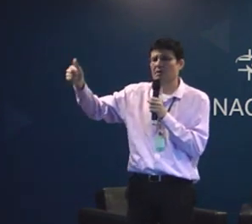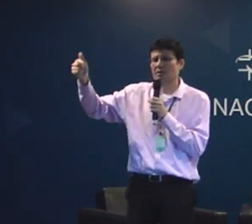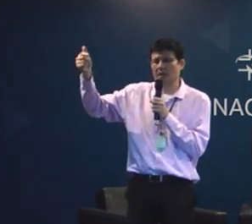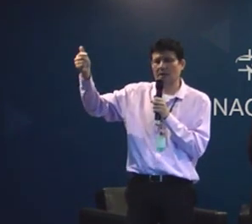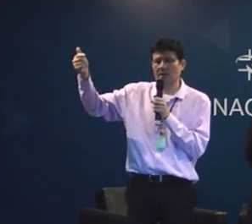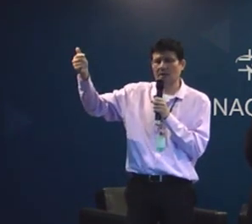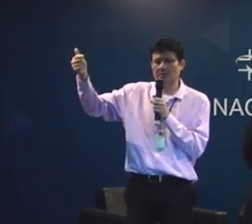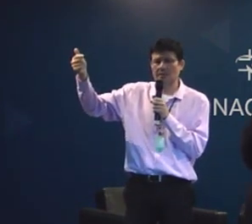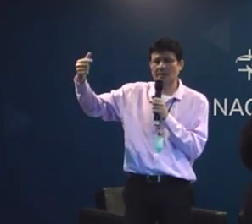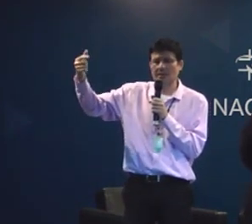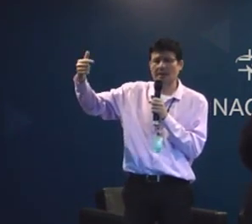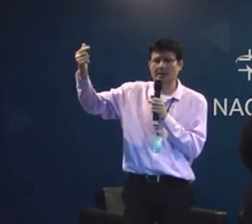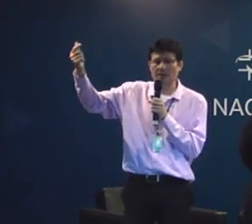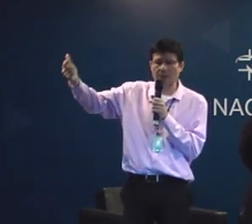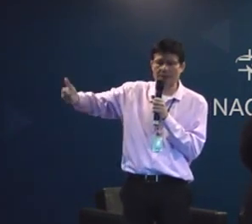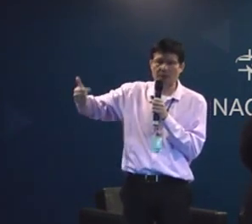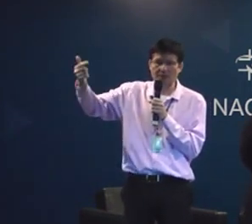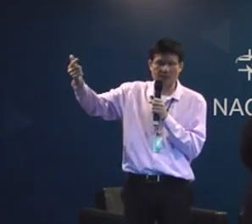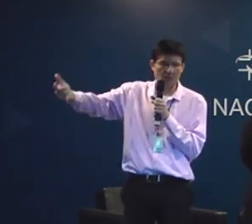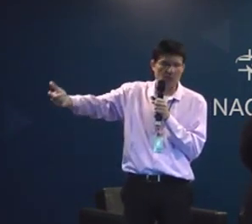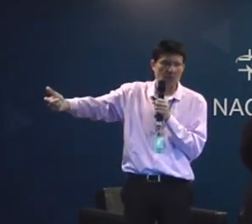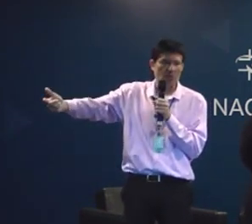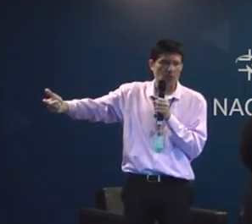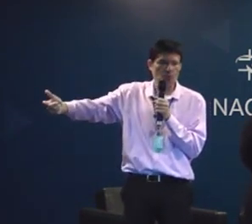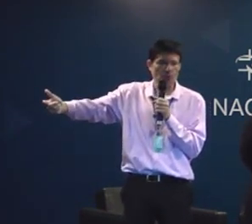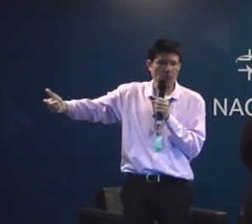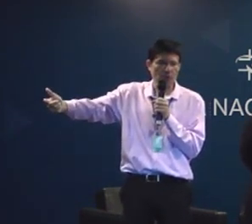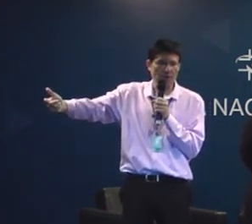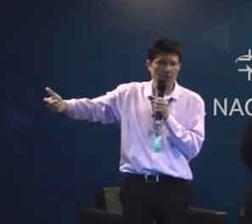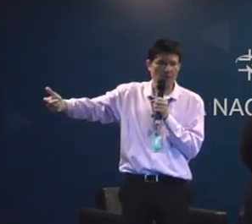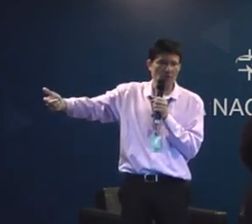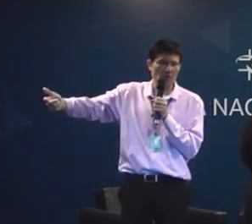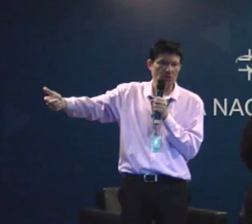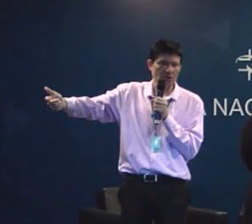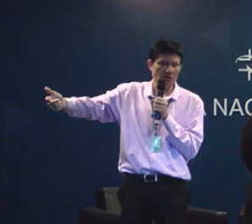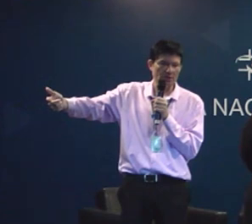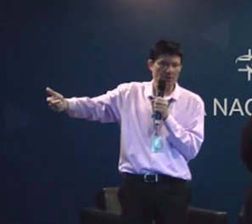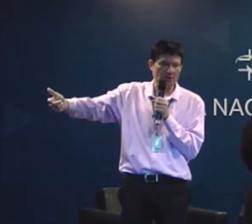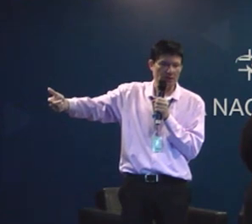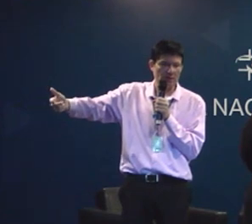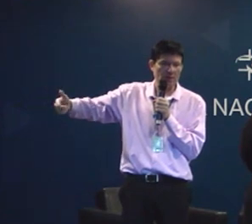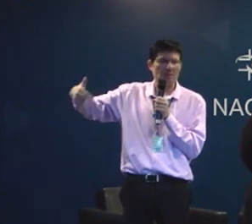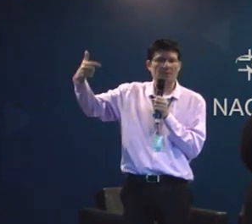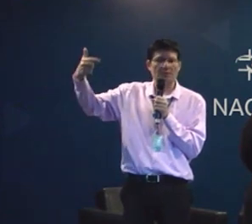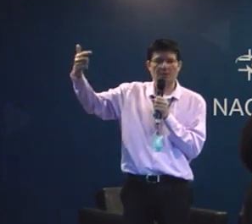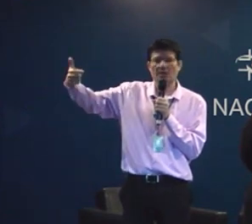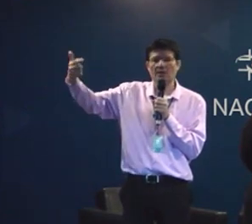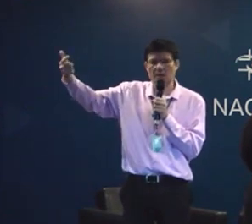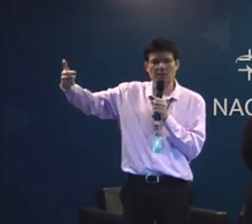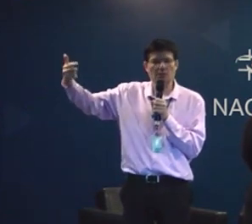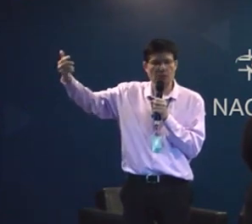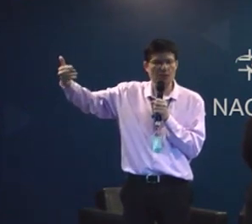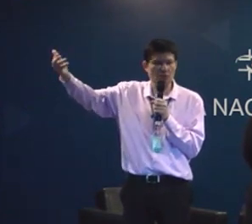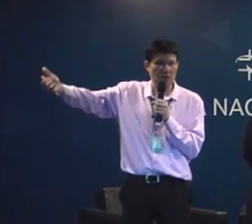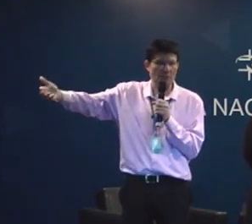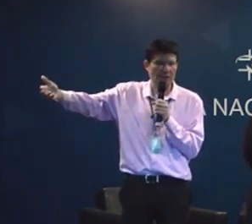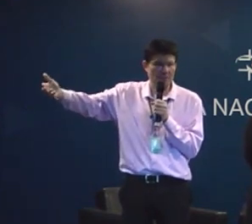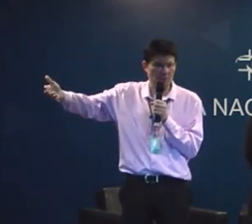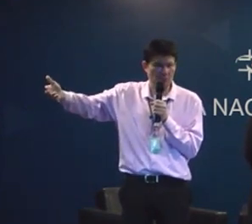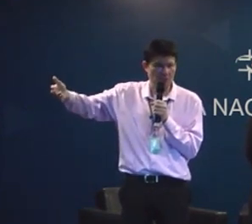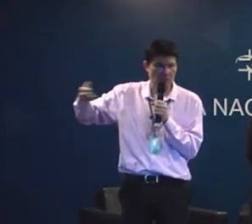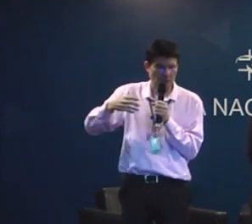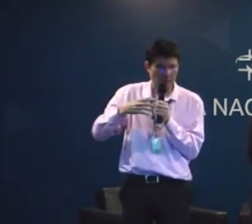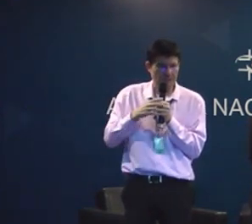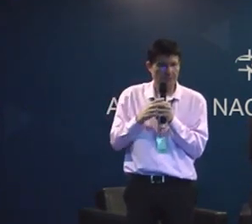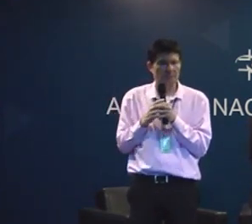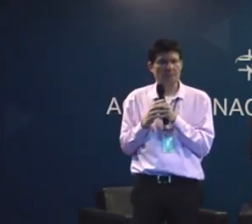da necessidade da participação dos profissionais que atuam em vigilância sanitária, né, que eles possam estar participando